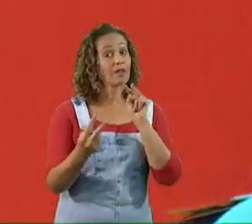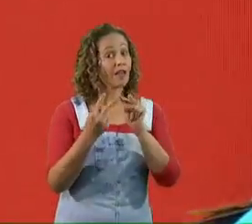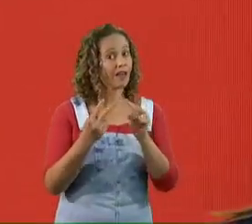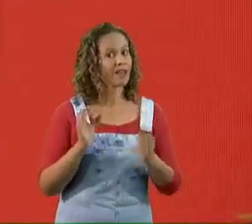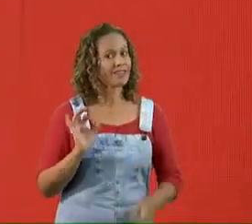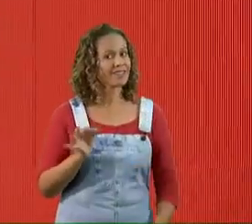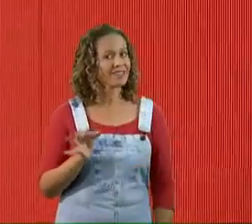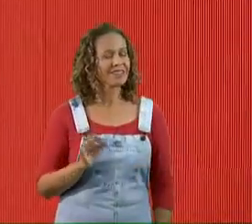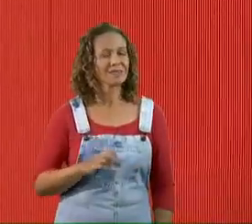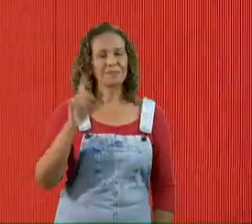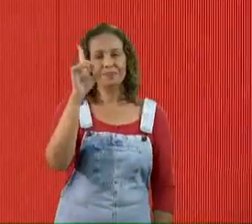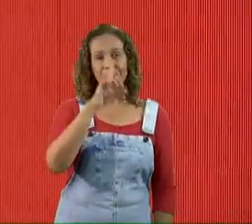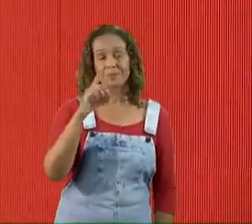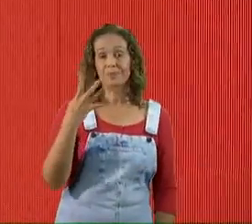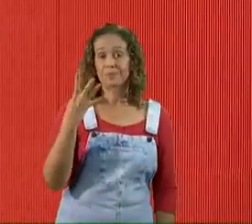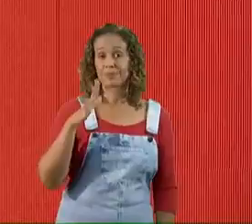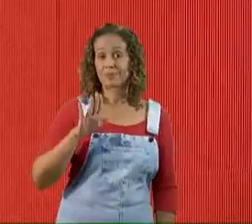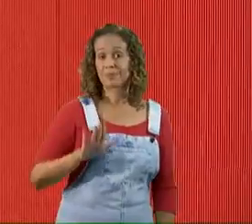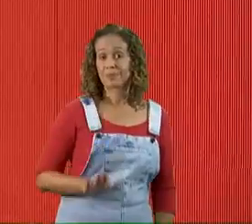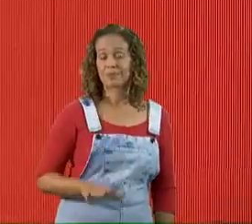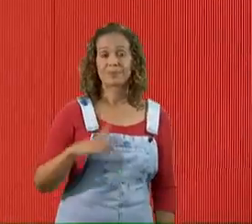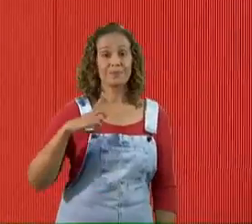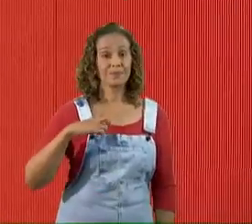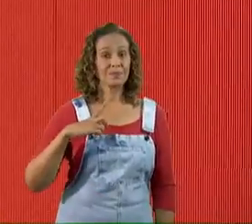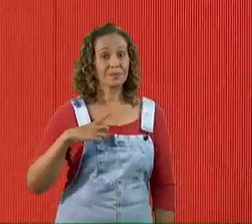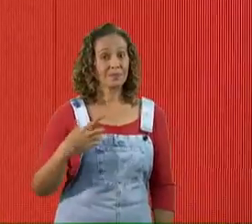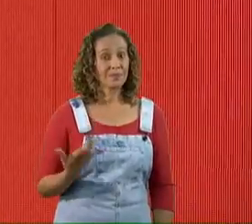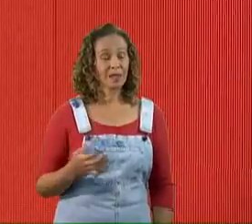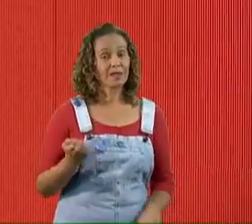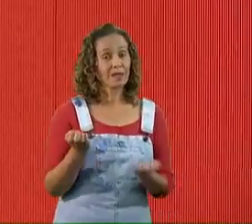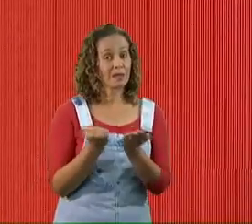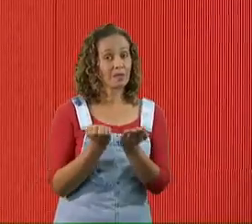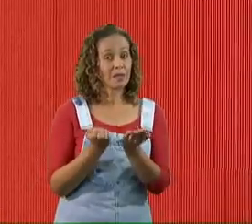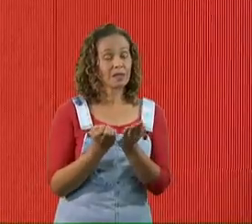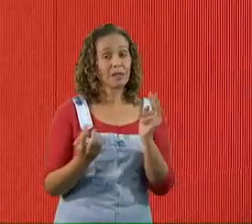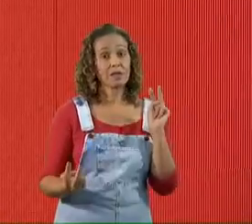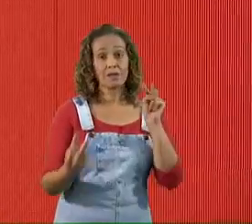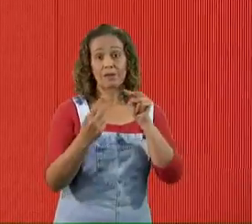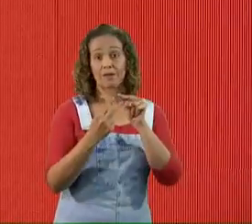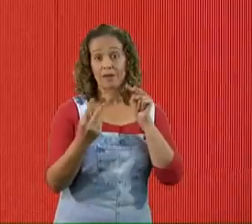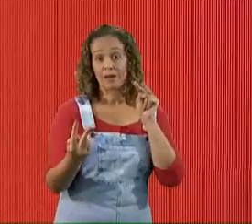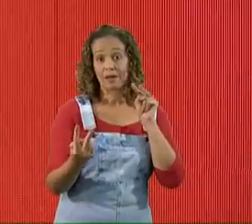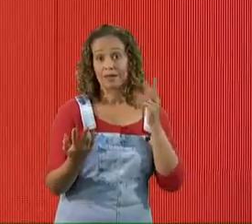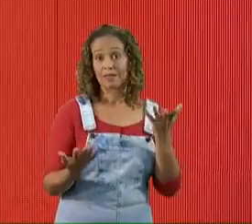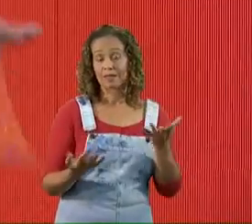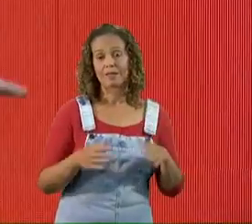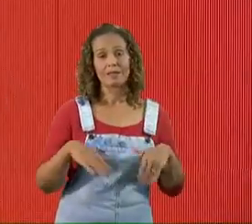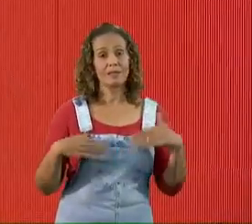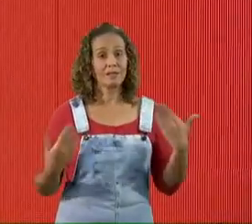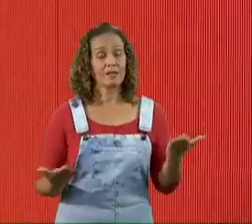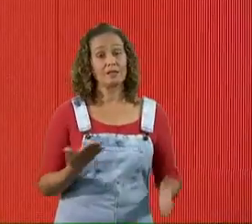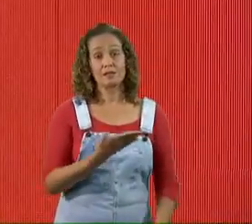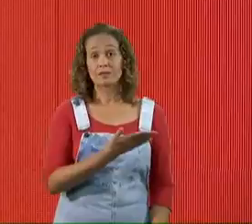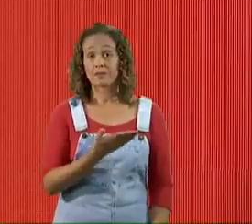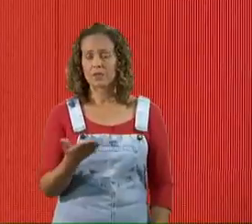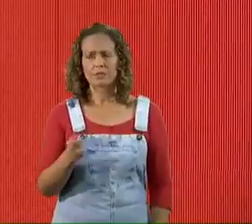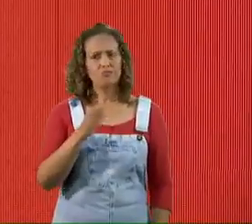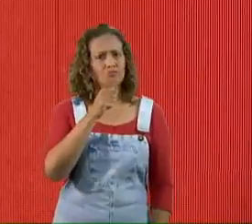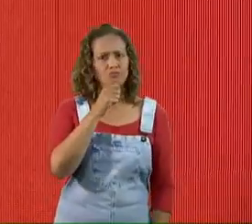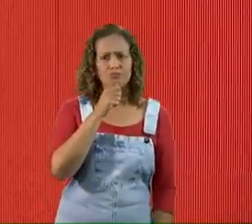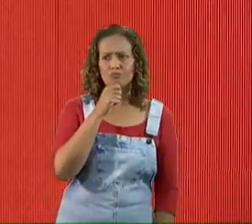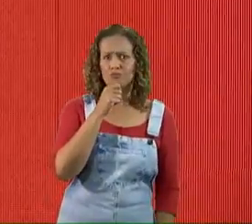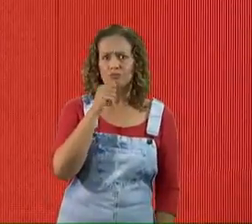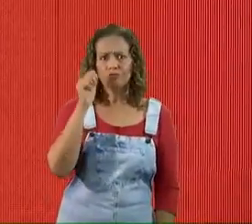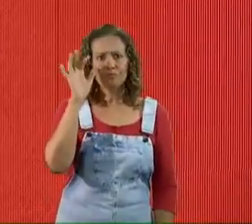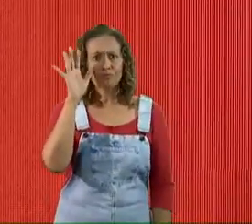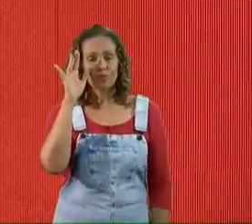todo domingo, às 16 horas, a gente tem lá a nossa escola bíblica online pelo Meet. Então, você que ainda não está inserido,